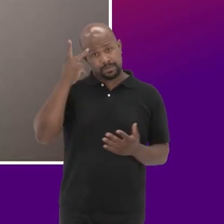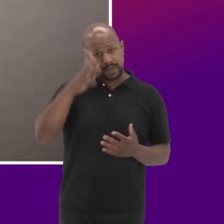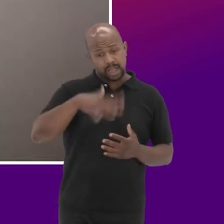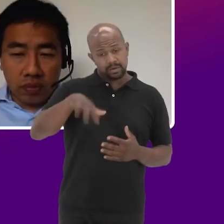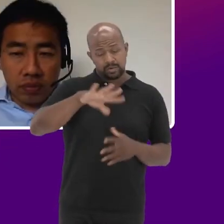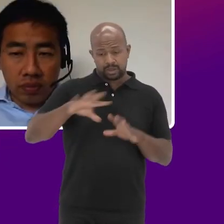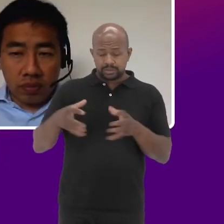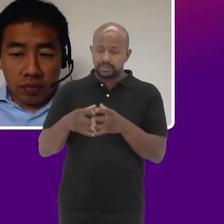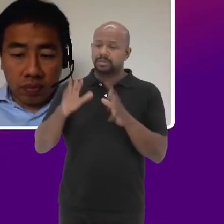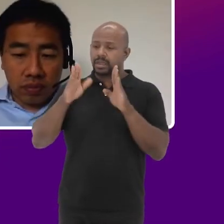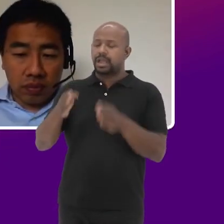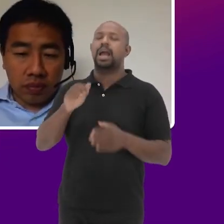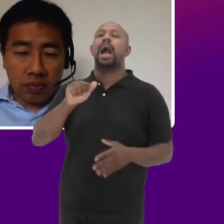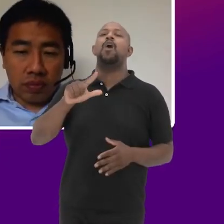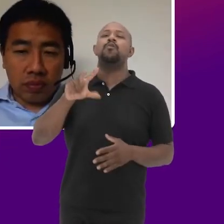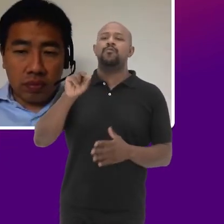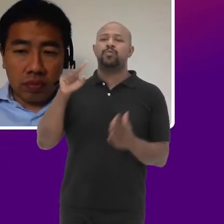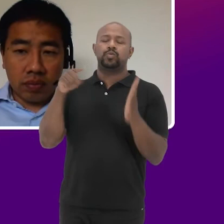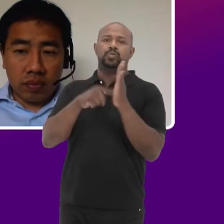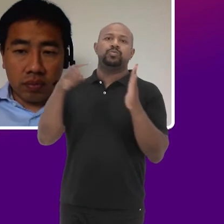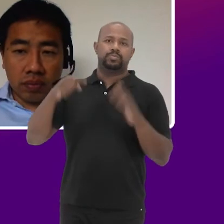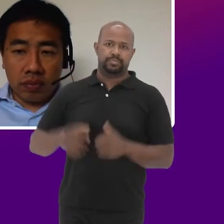para o nosso segmento-alvo.